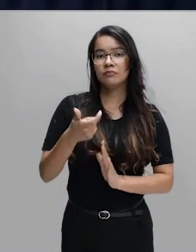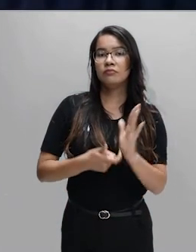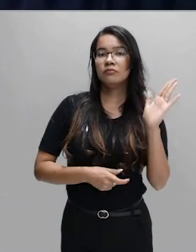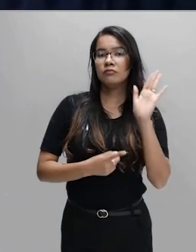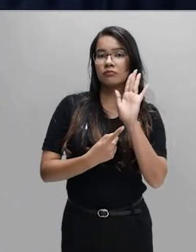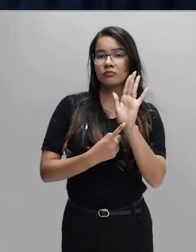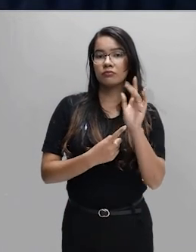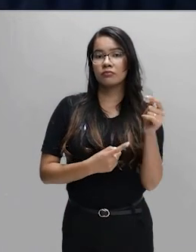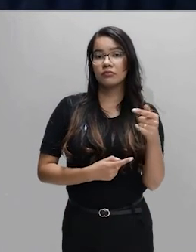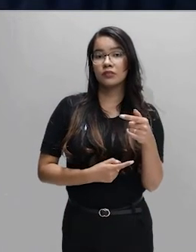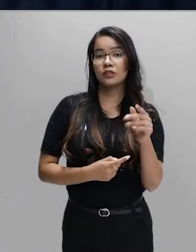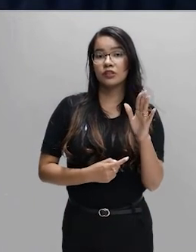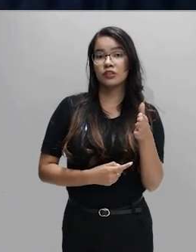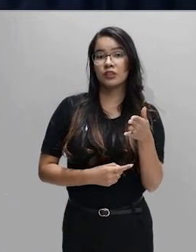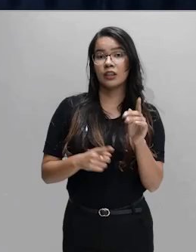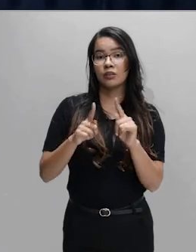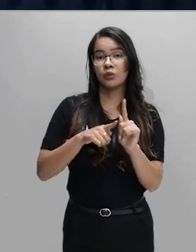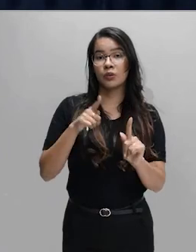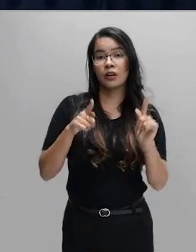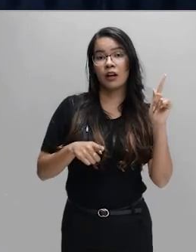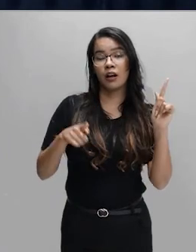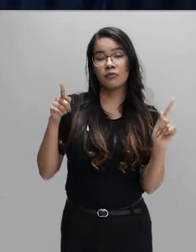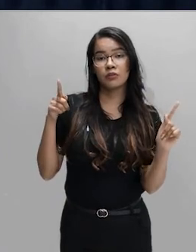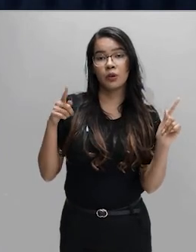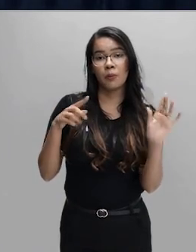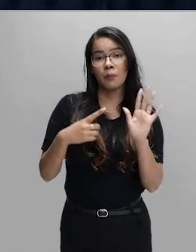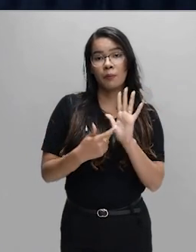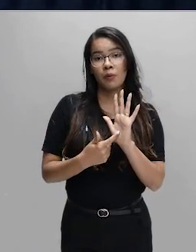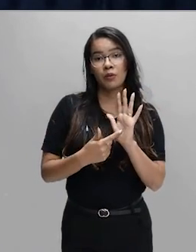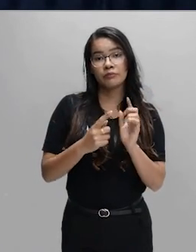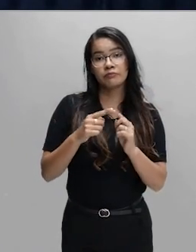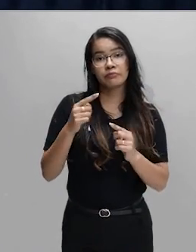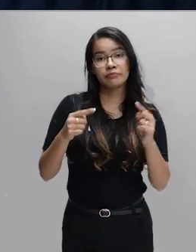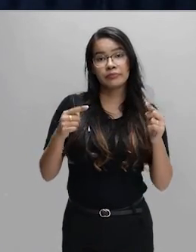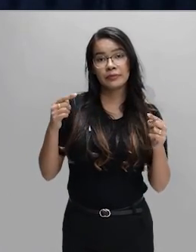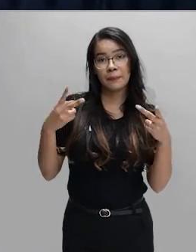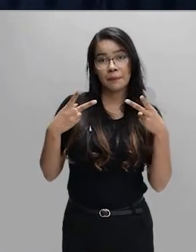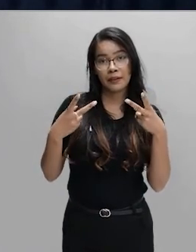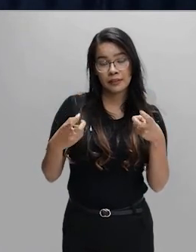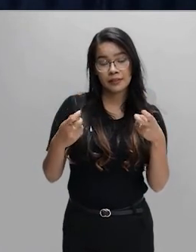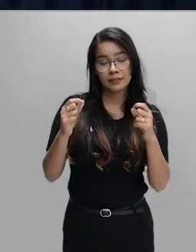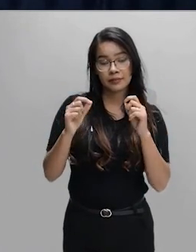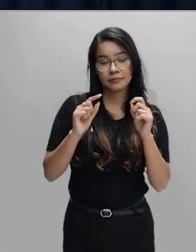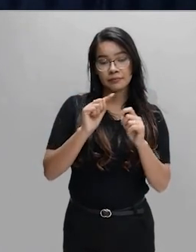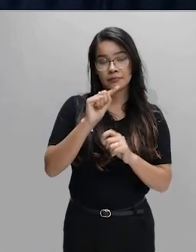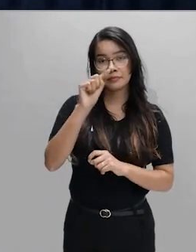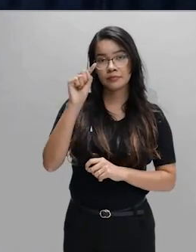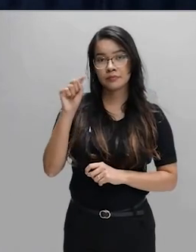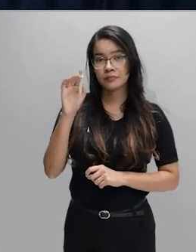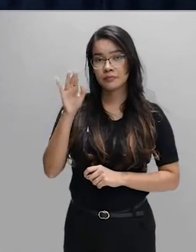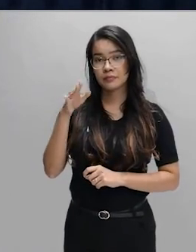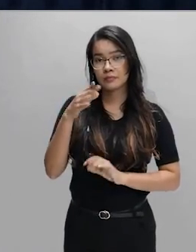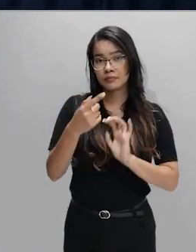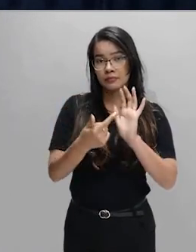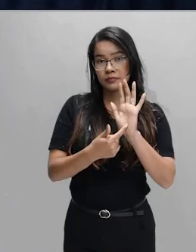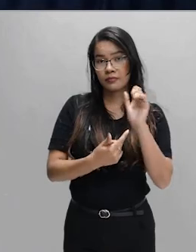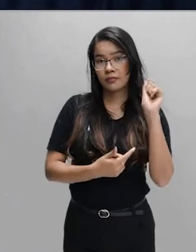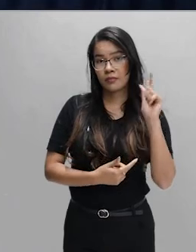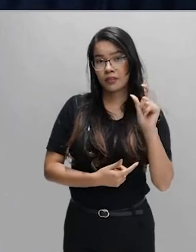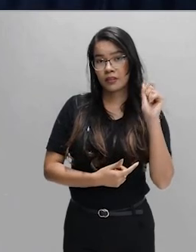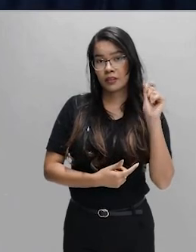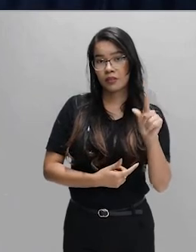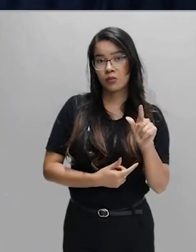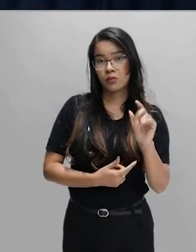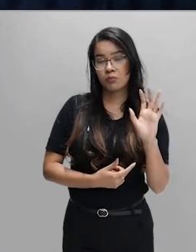isso. E no gráfico ele mostra a oscilação. Olha, nesses pontos que eu coloquei aí de azul, são